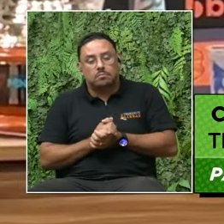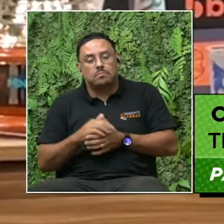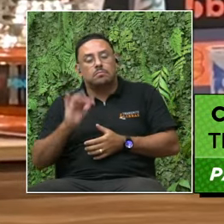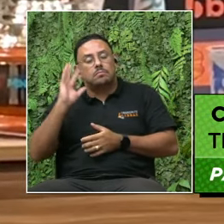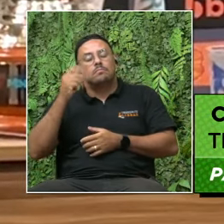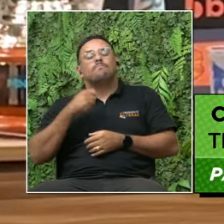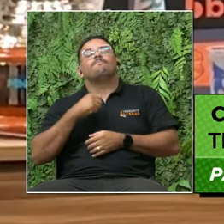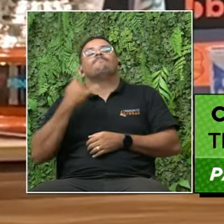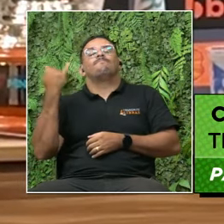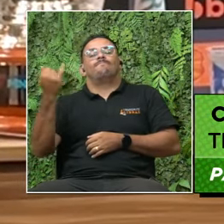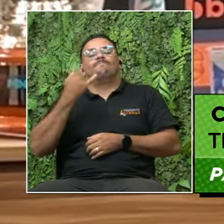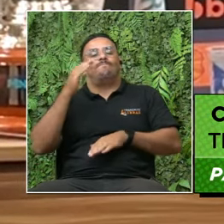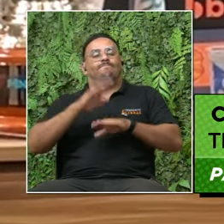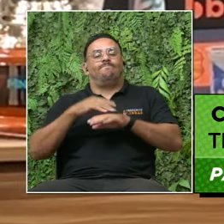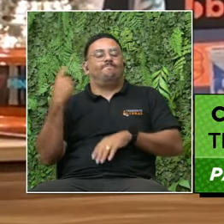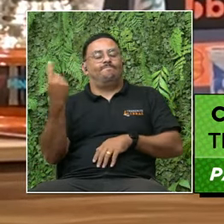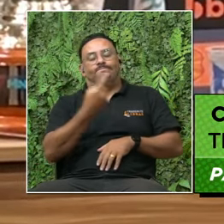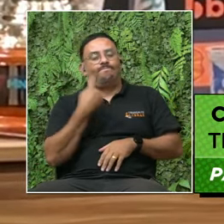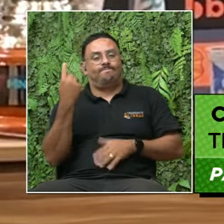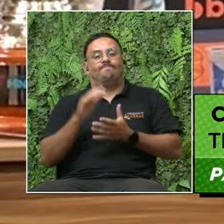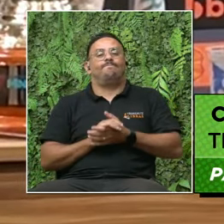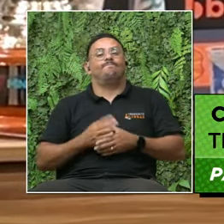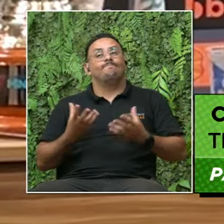Delon para